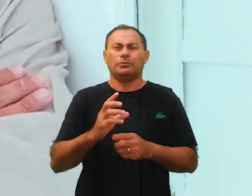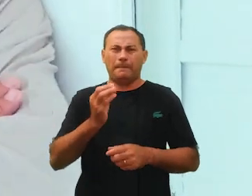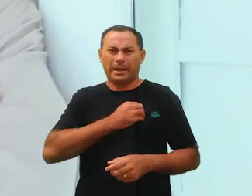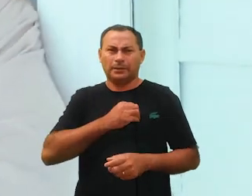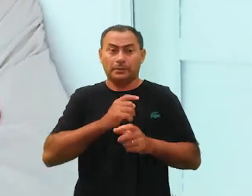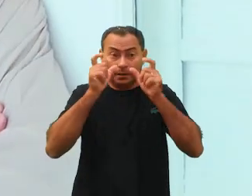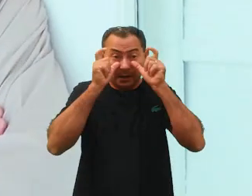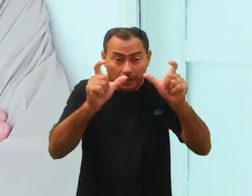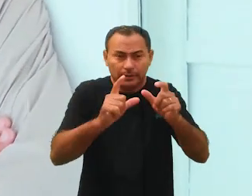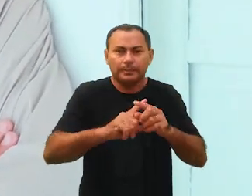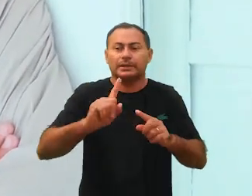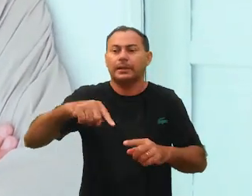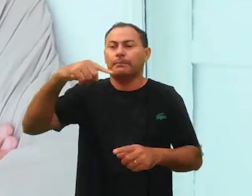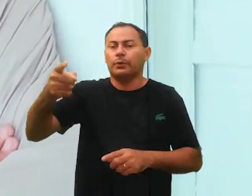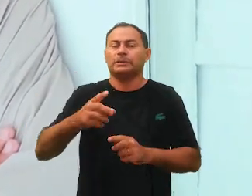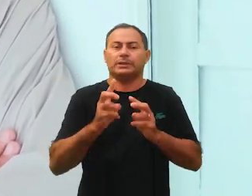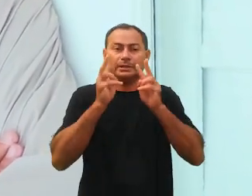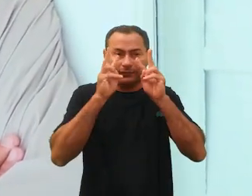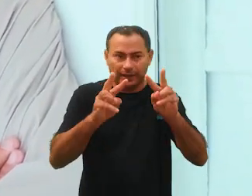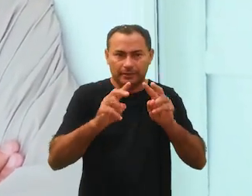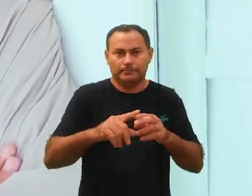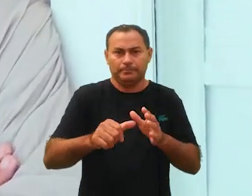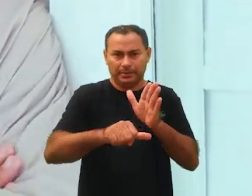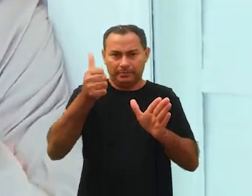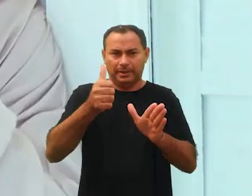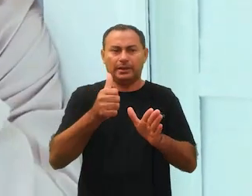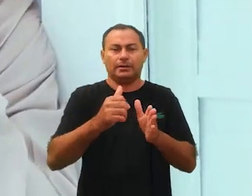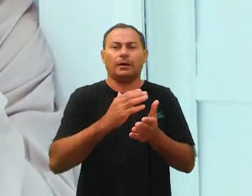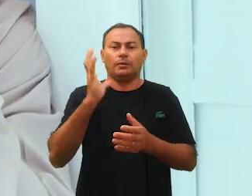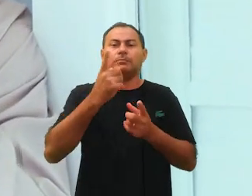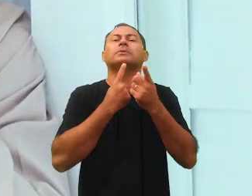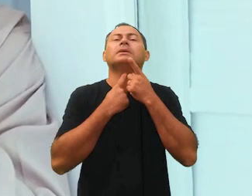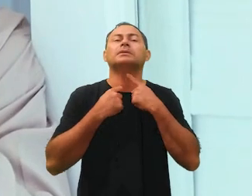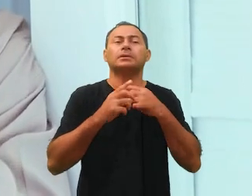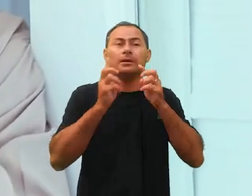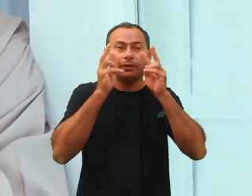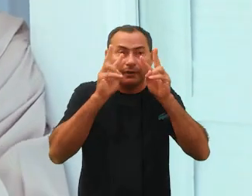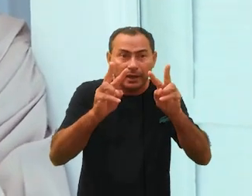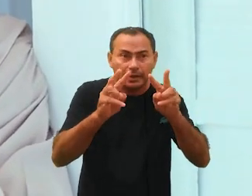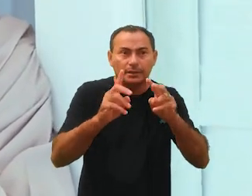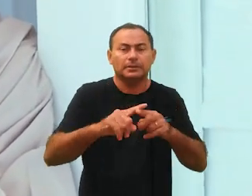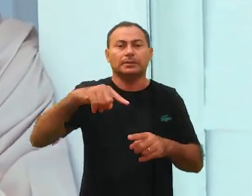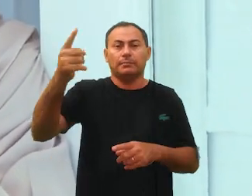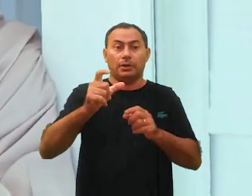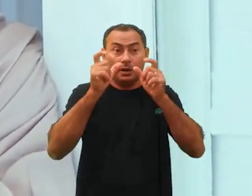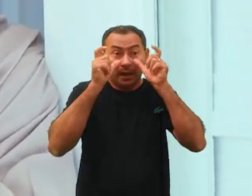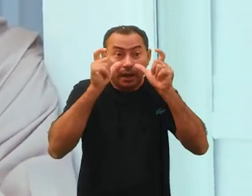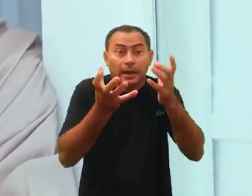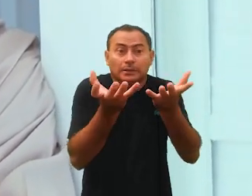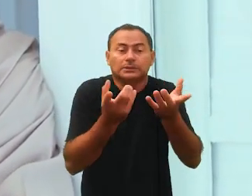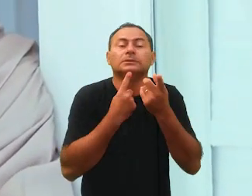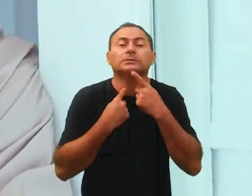do pecado, a cobiça vem depois do olhar. Primeiro vem o desejo, o olhar, e depois